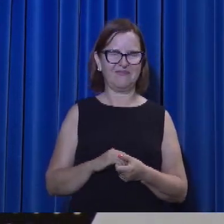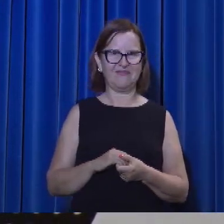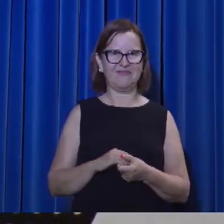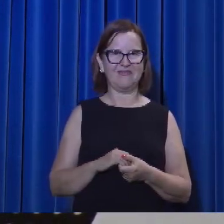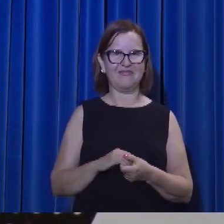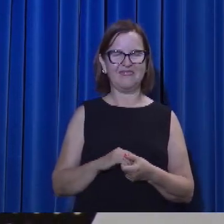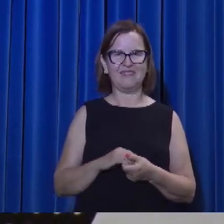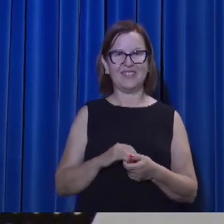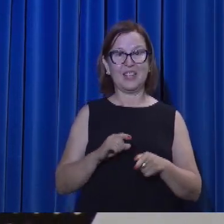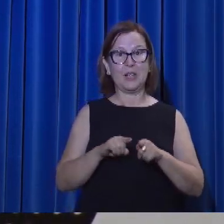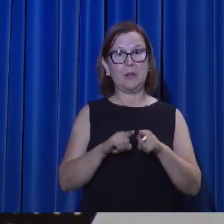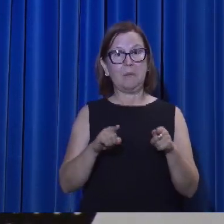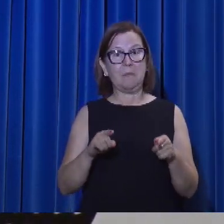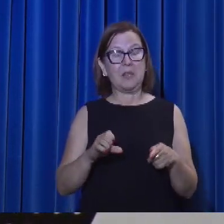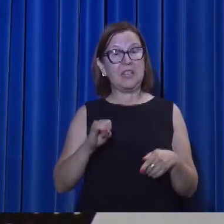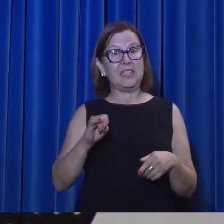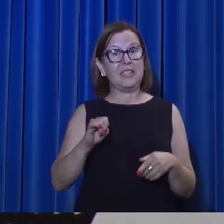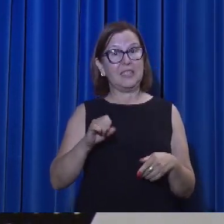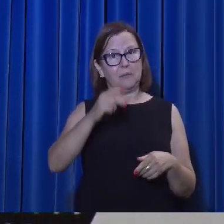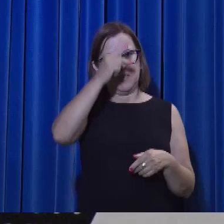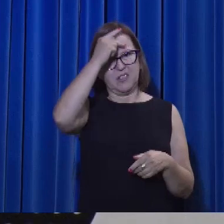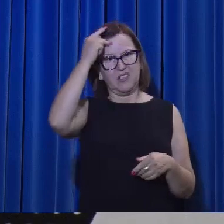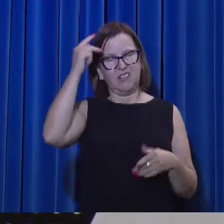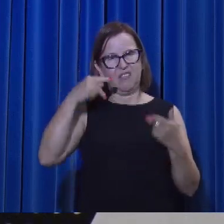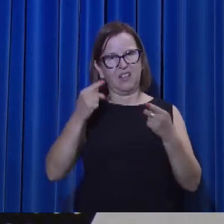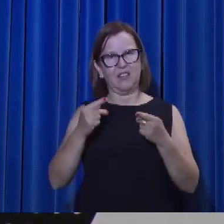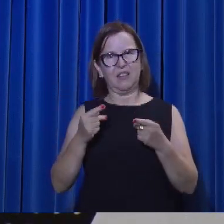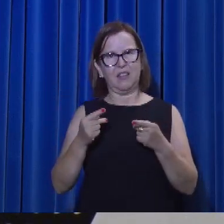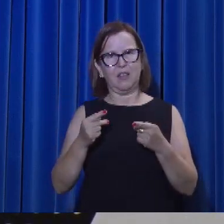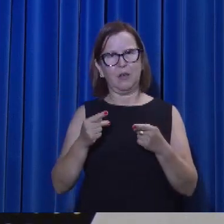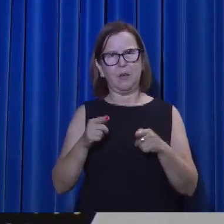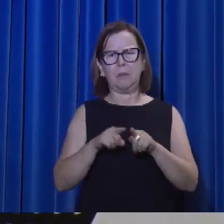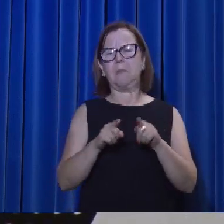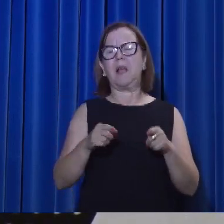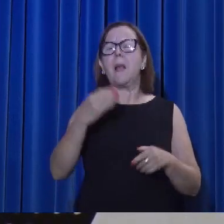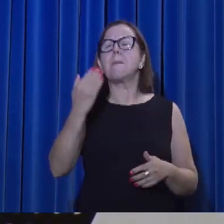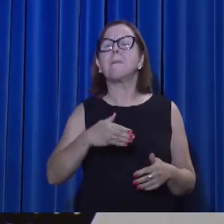Mas aí alguém dirá, tá, mas você consegue me provar isso?